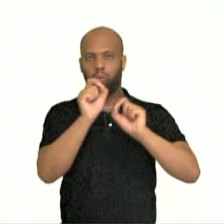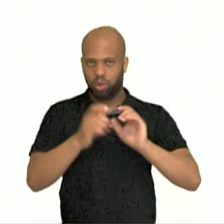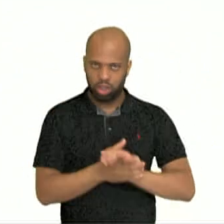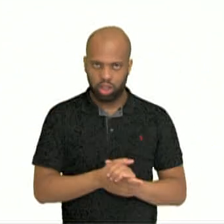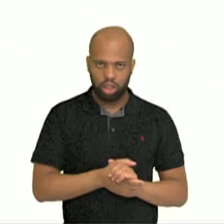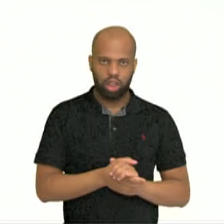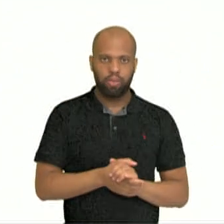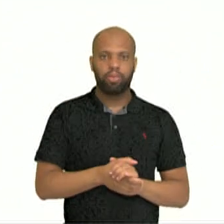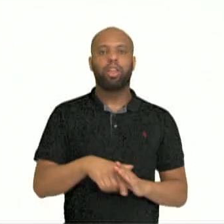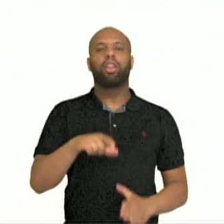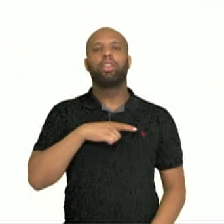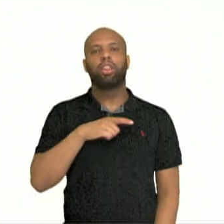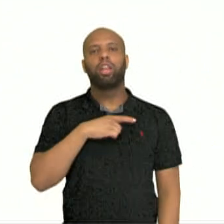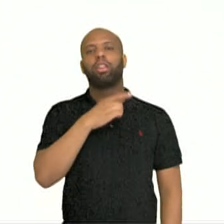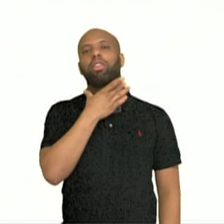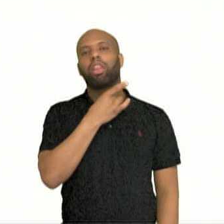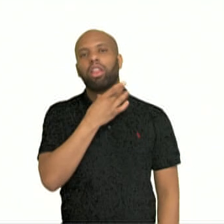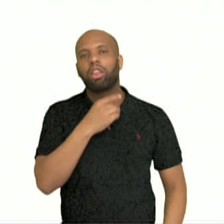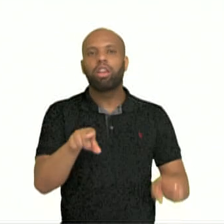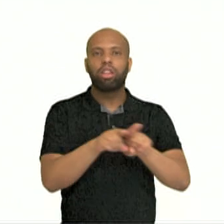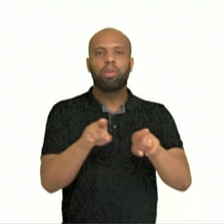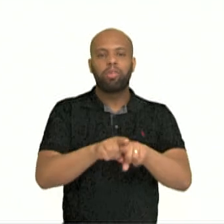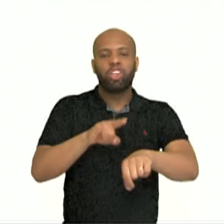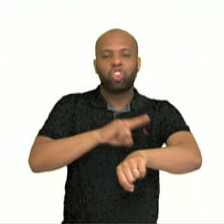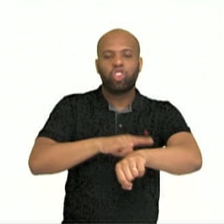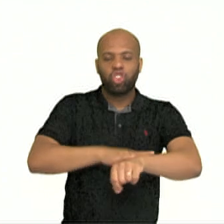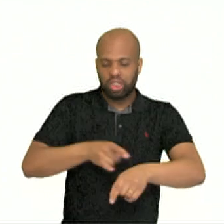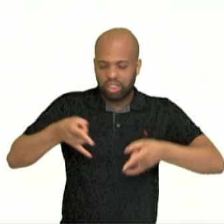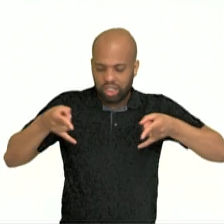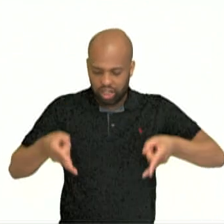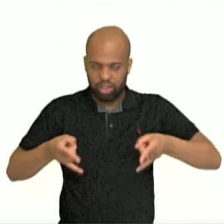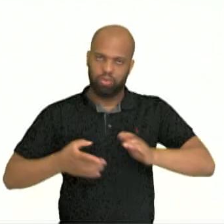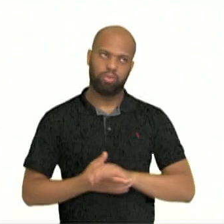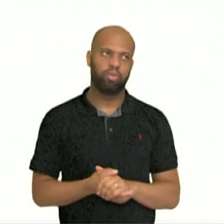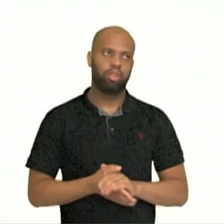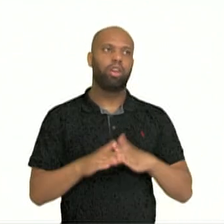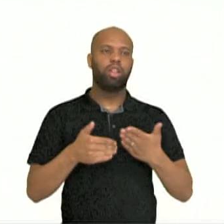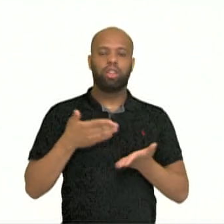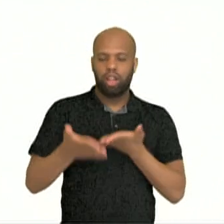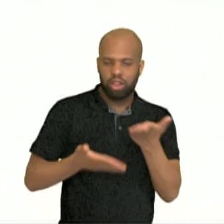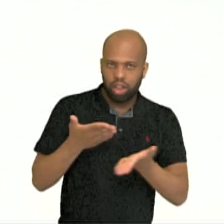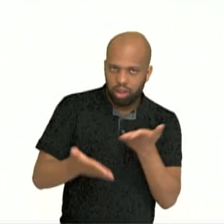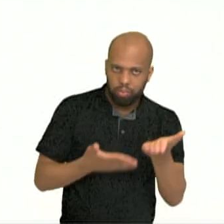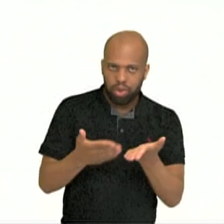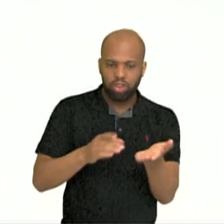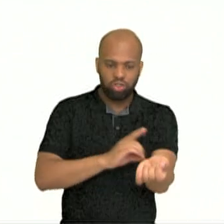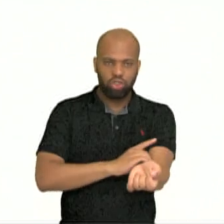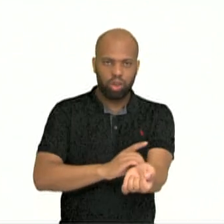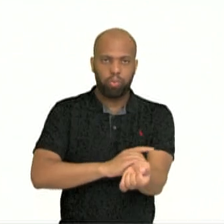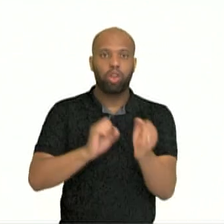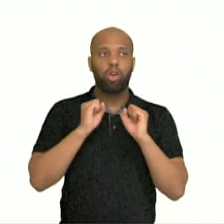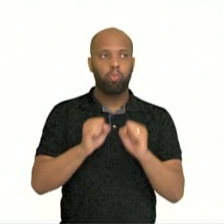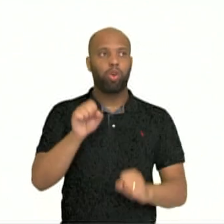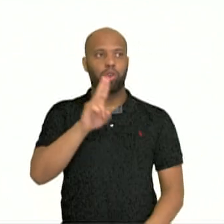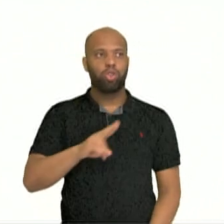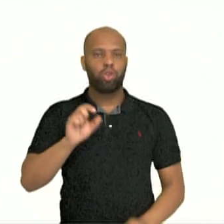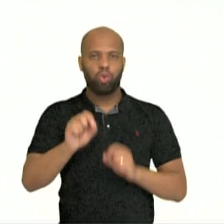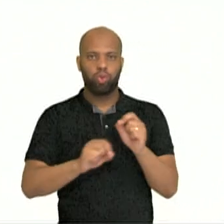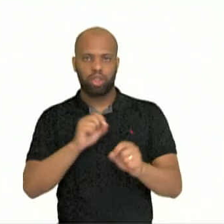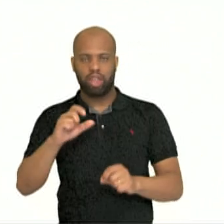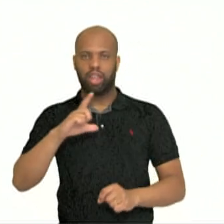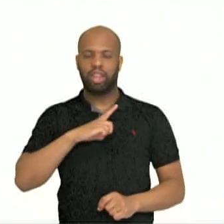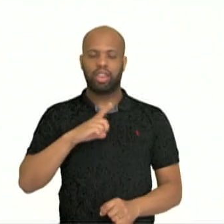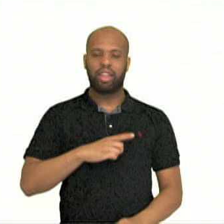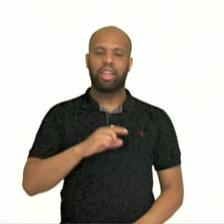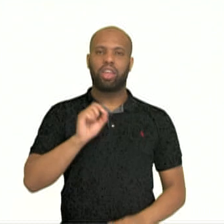muita água durante a noite. O tratamento para o diabetes pode ser ou não efetuado através da aplicação de